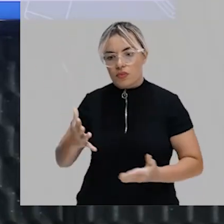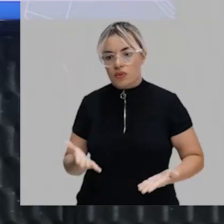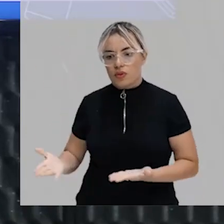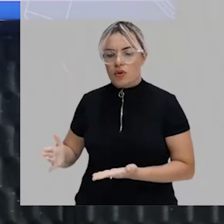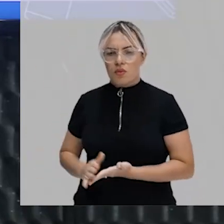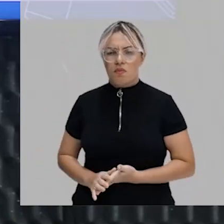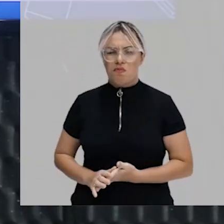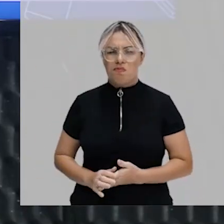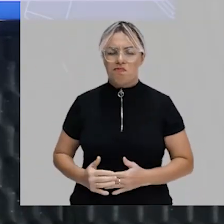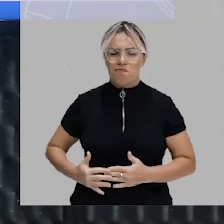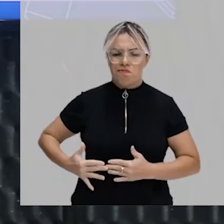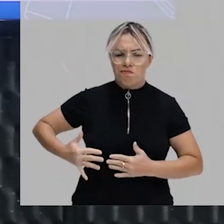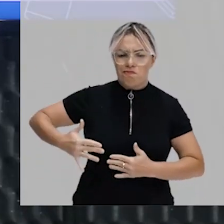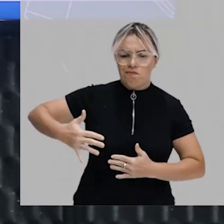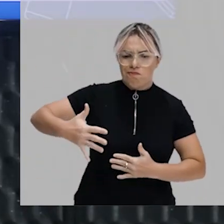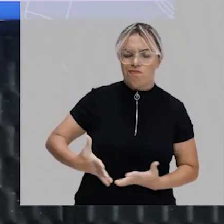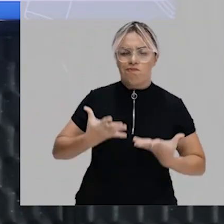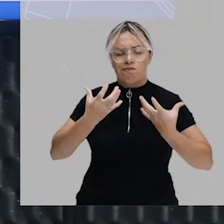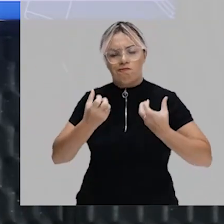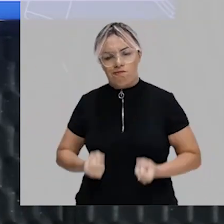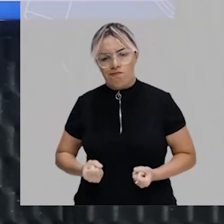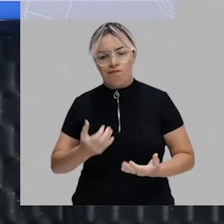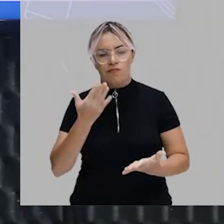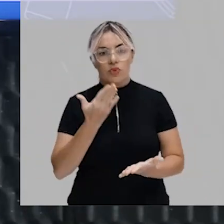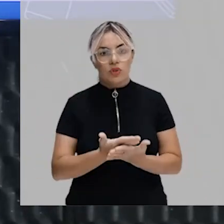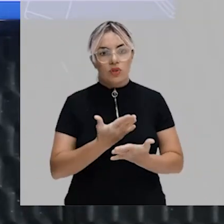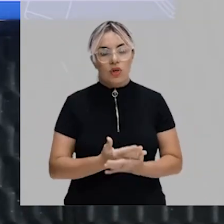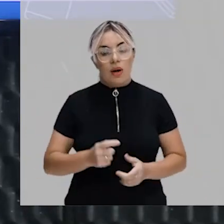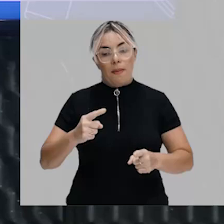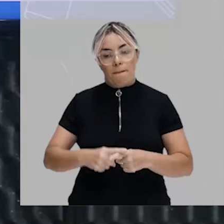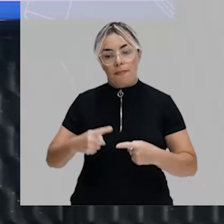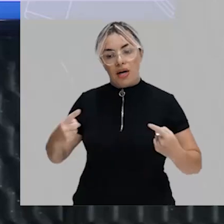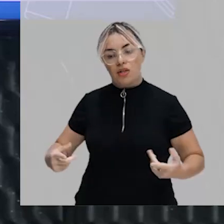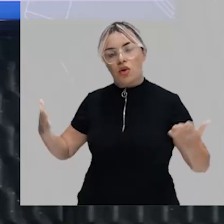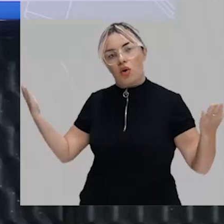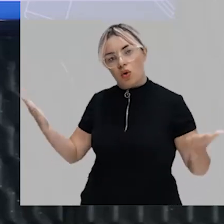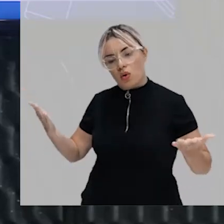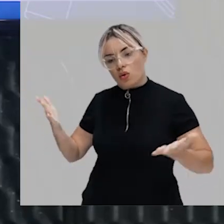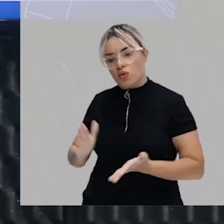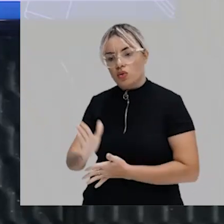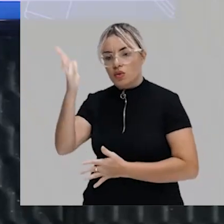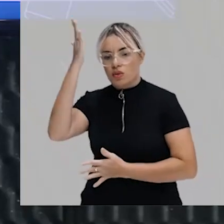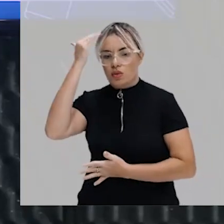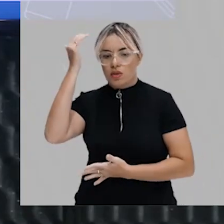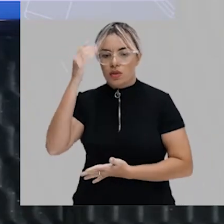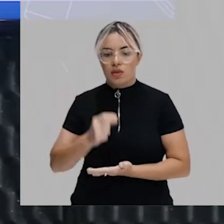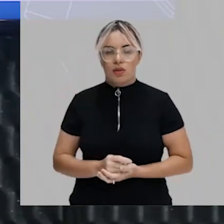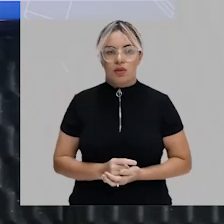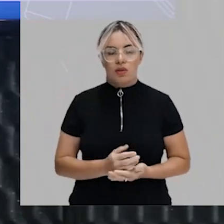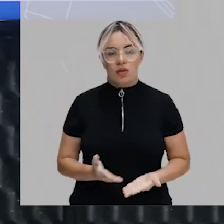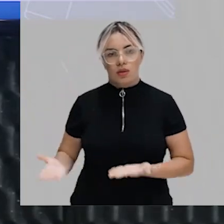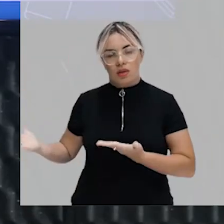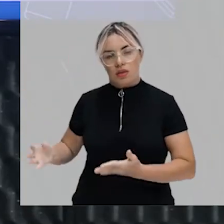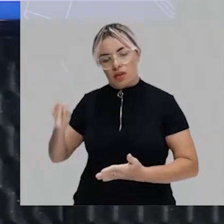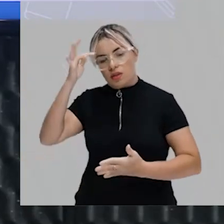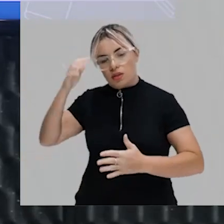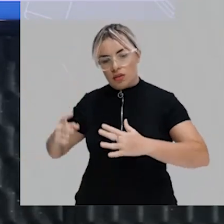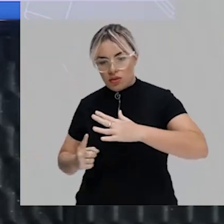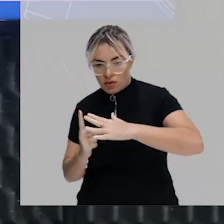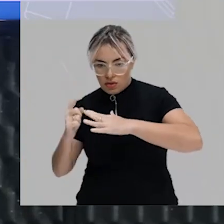foi aceita pelos estudiosos. Entretanto, hoje sabemos que ela está completamente